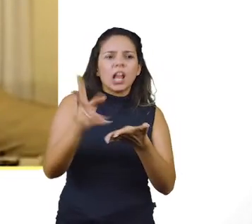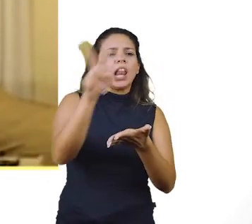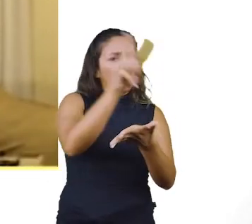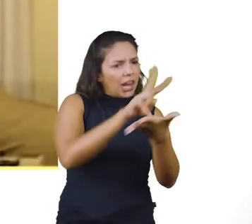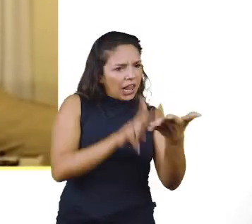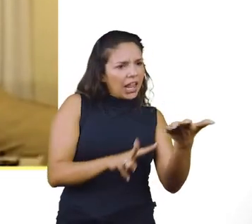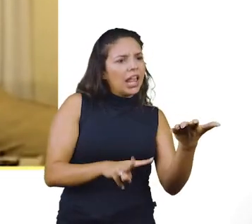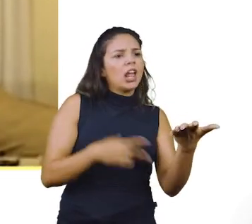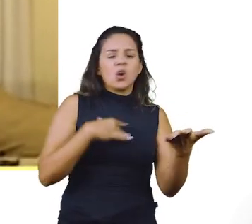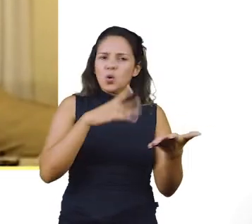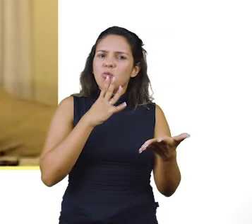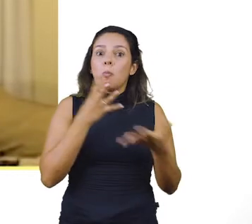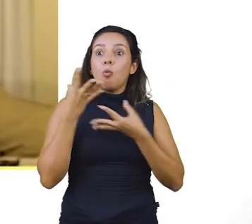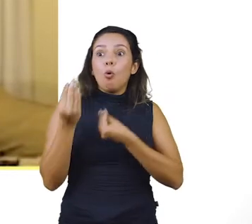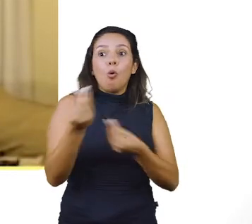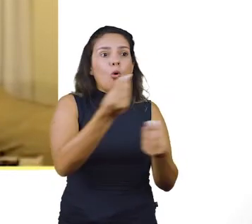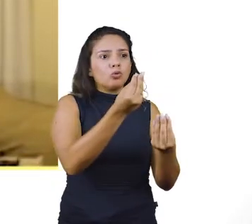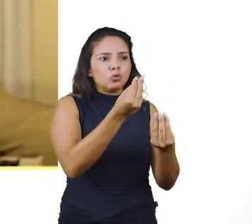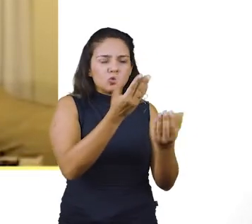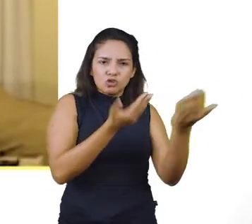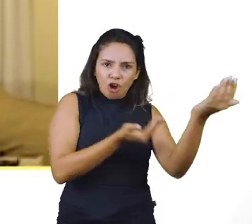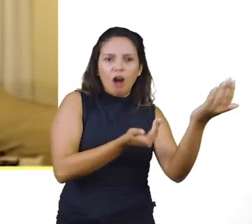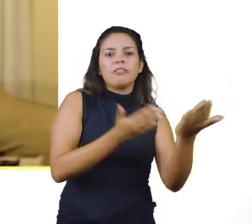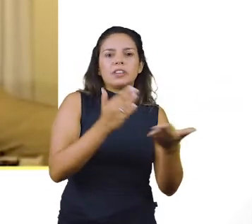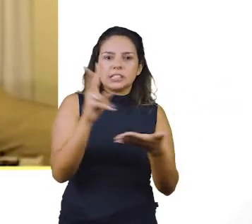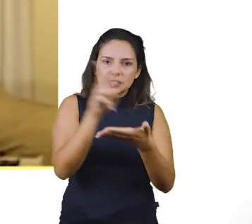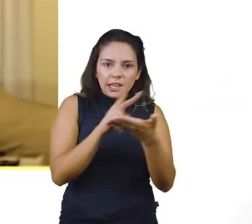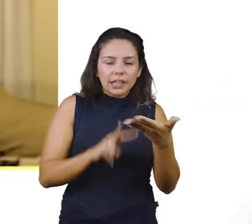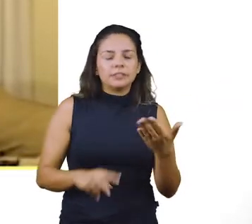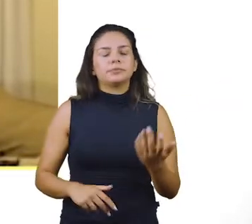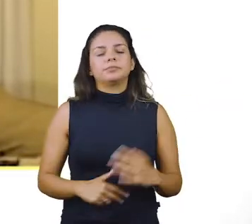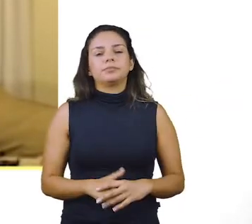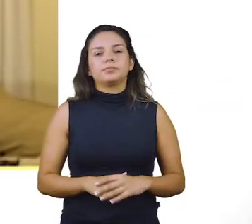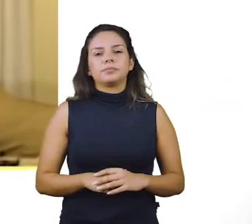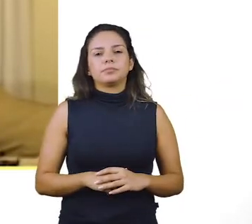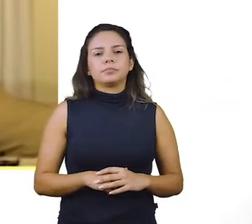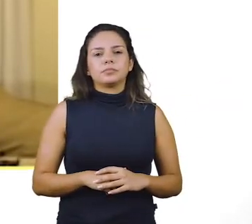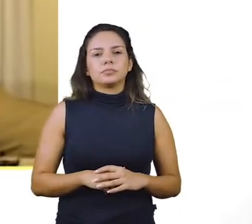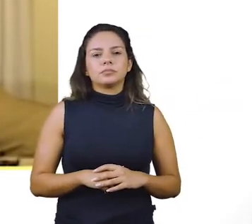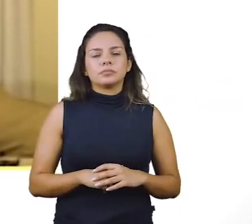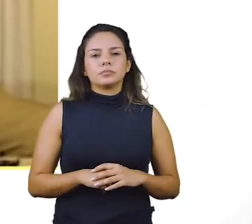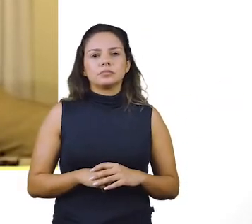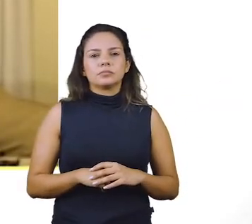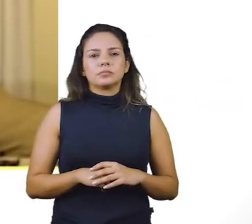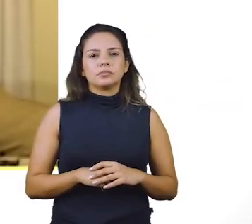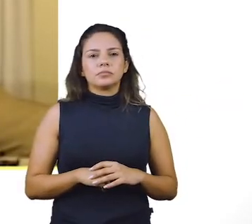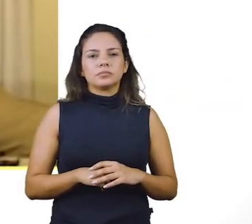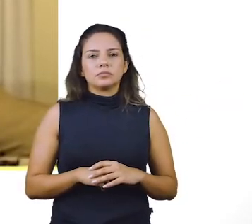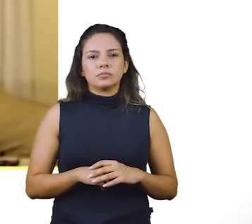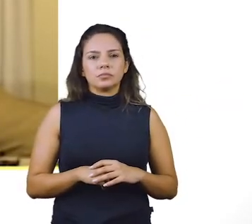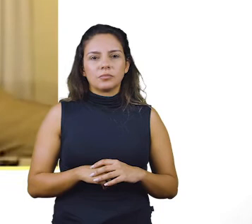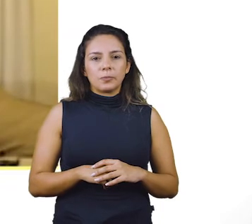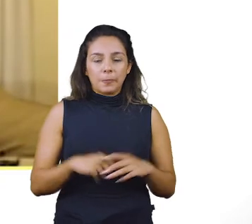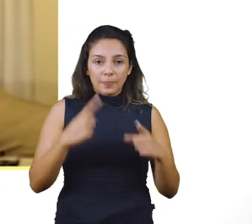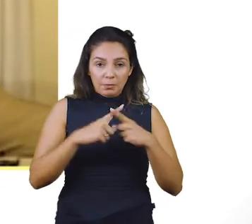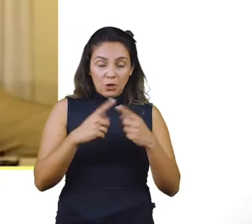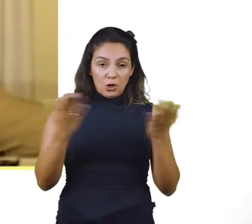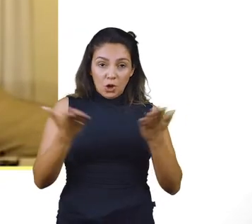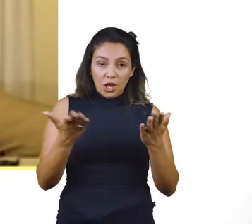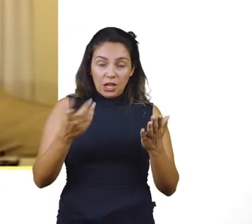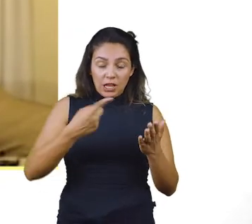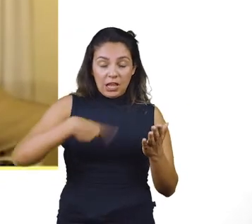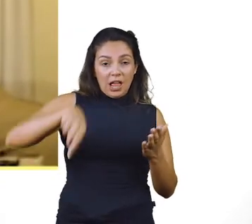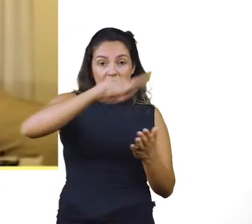muito mesmo. Eu acho que agora o mercado editorial tem feito coisas para jovem, porque também não